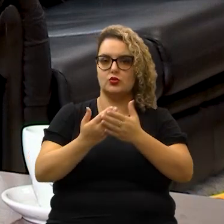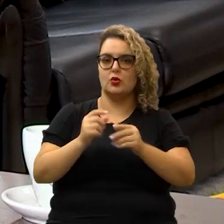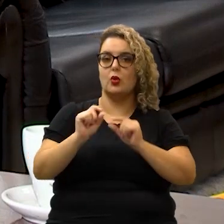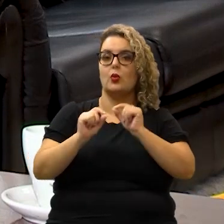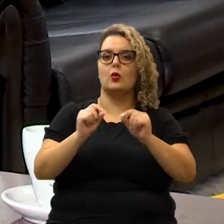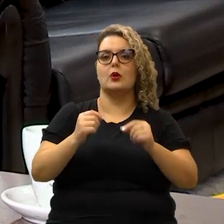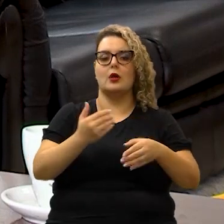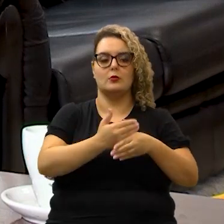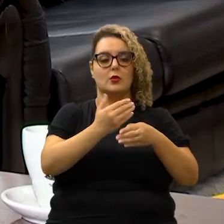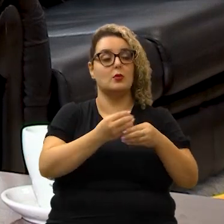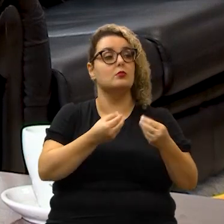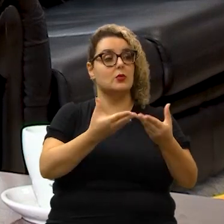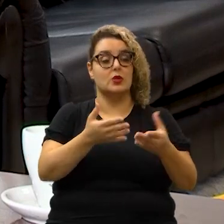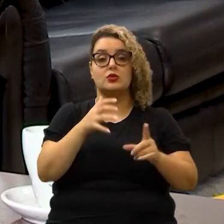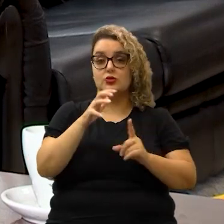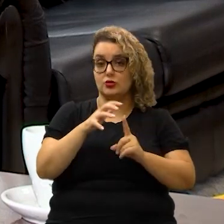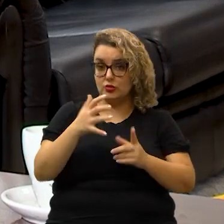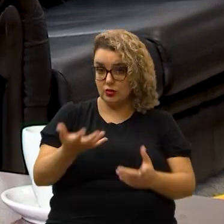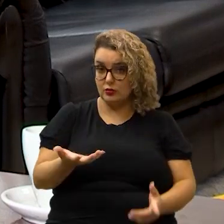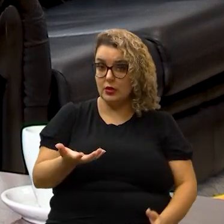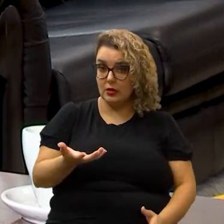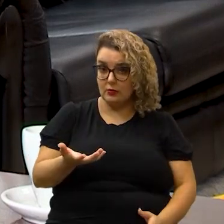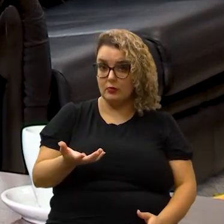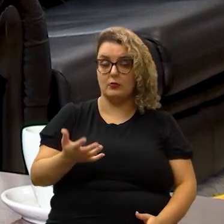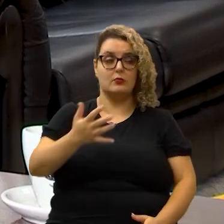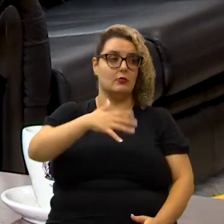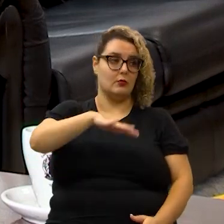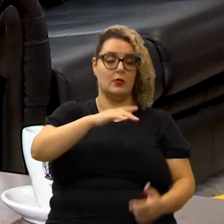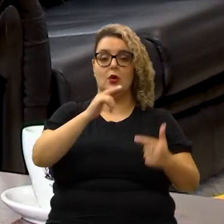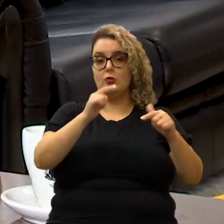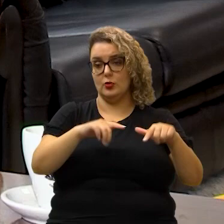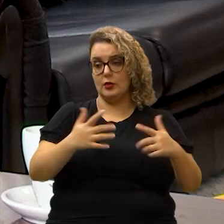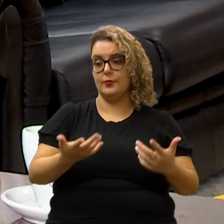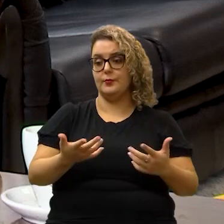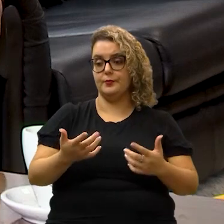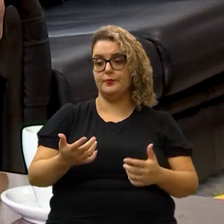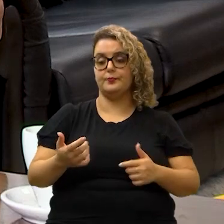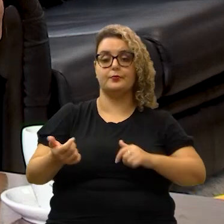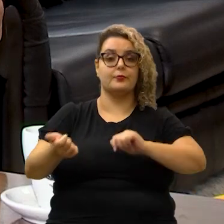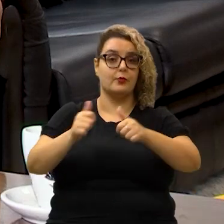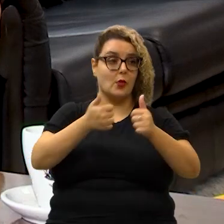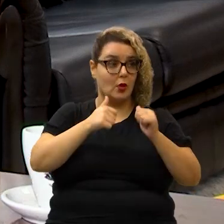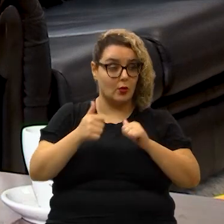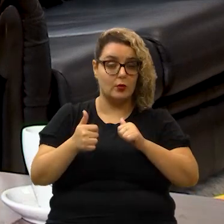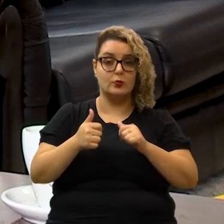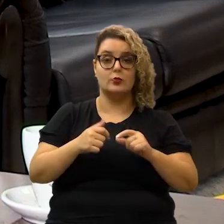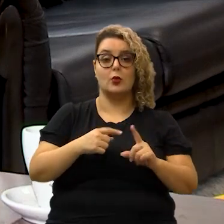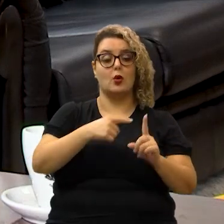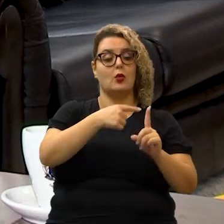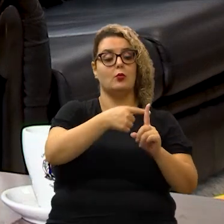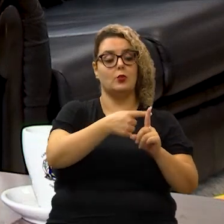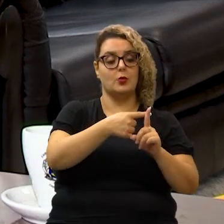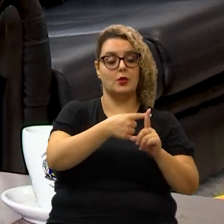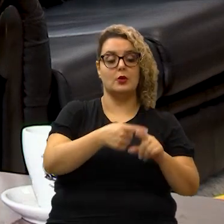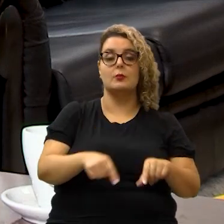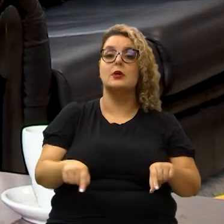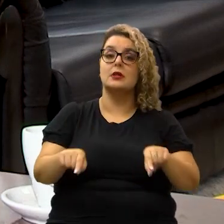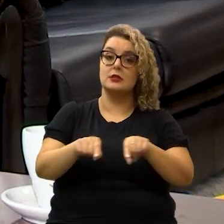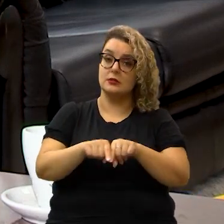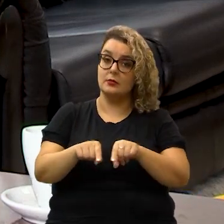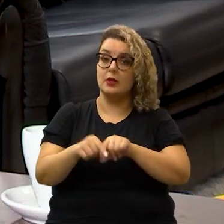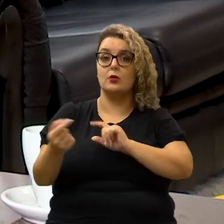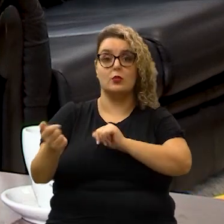pode trazer de impacto para aquela localidade. Analisa tanto os impactos positivos, mas também